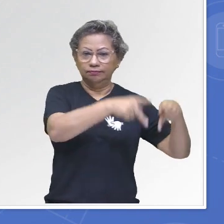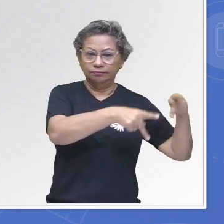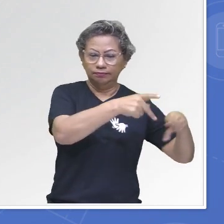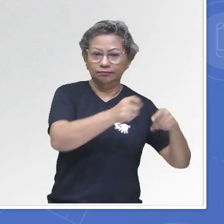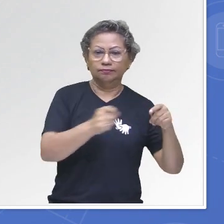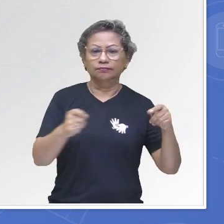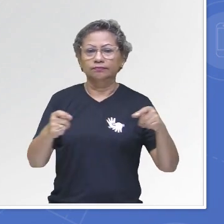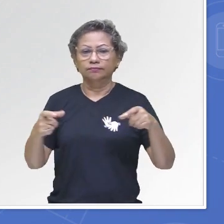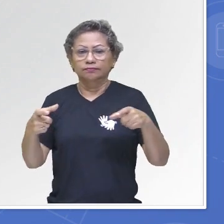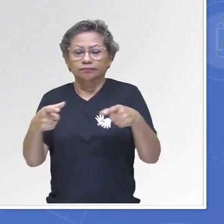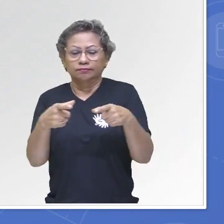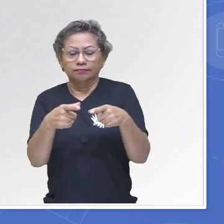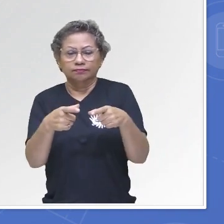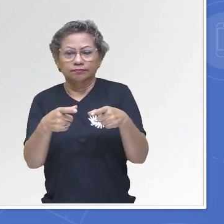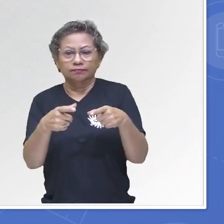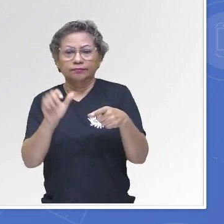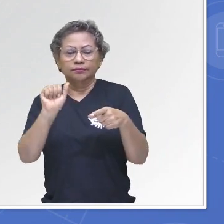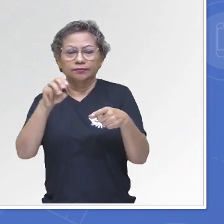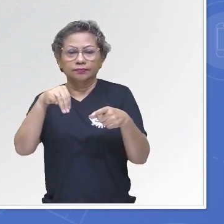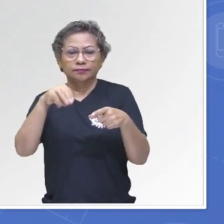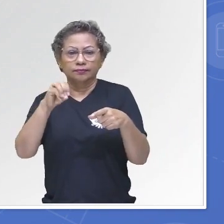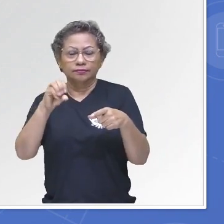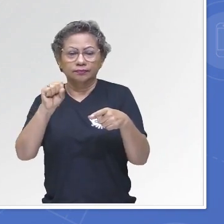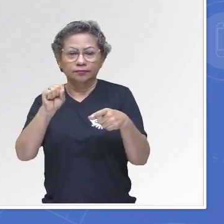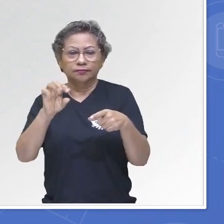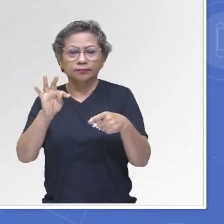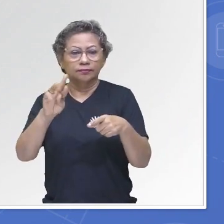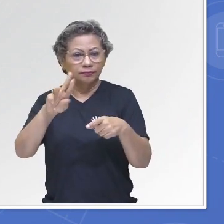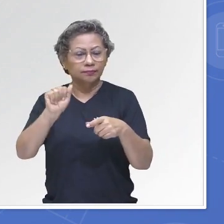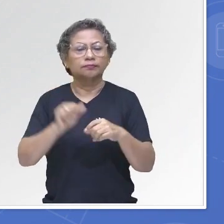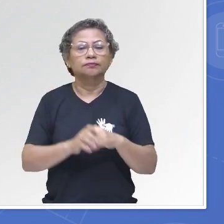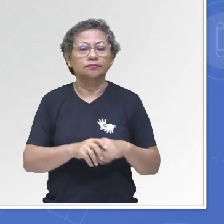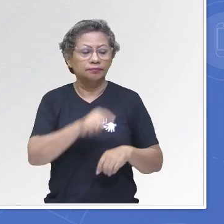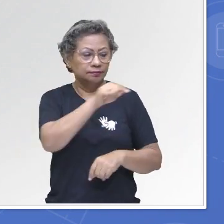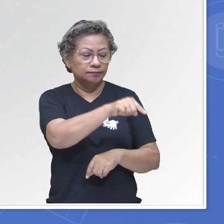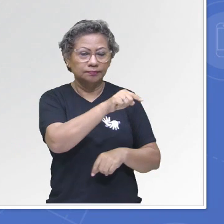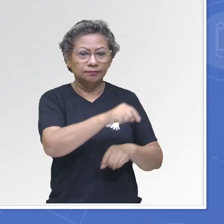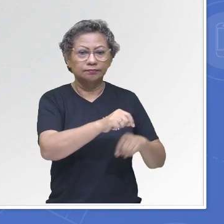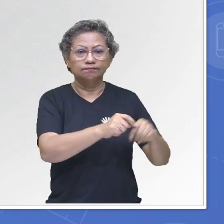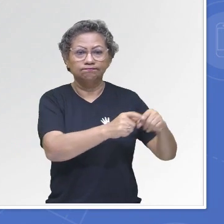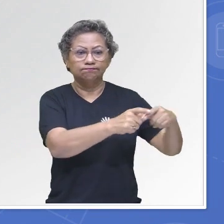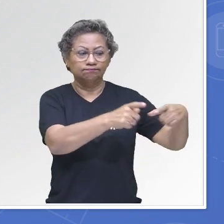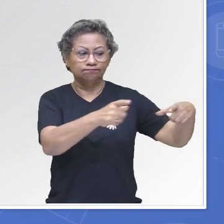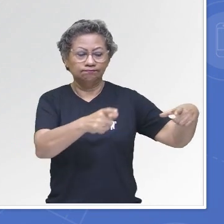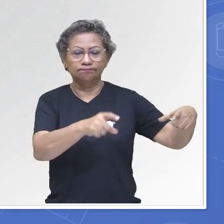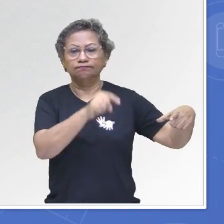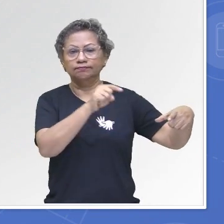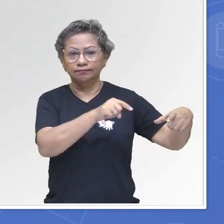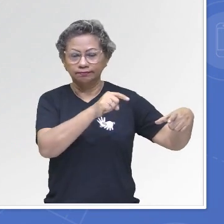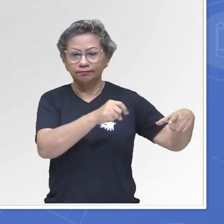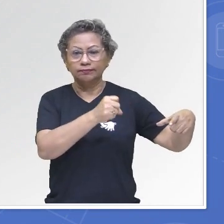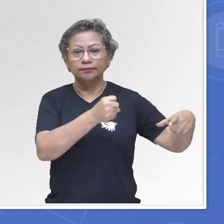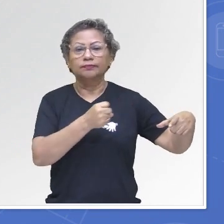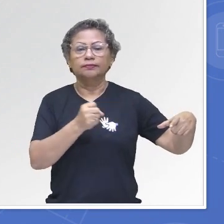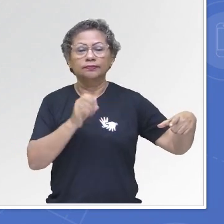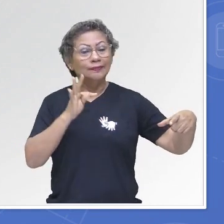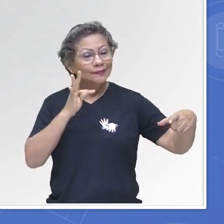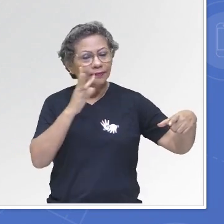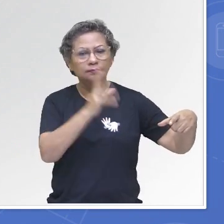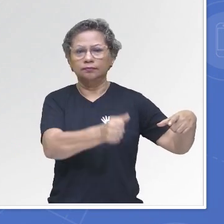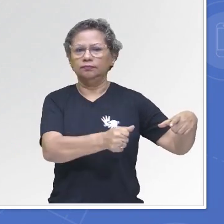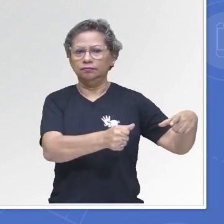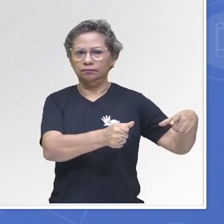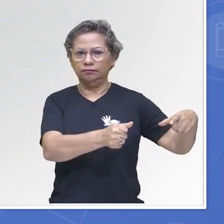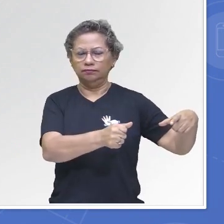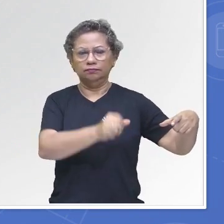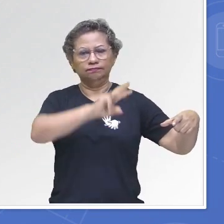falamos, a população é o geral, é o todo, é tudo que tem de característica comum entre as pessoas. Então, a população